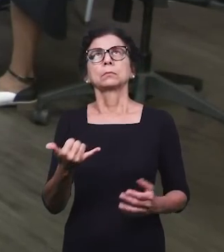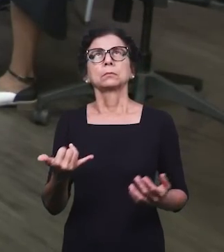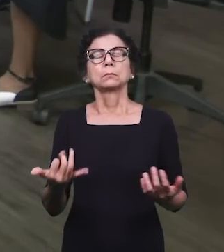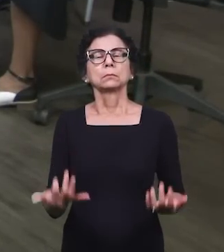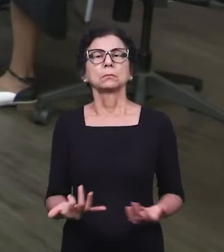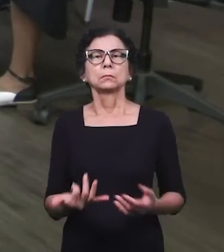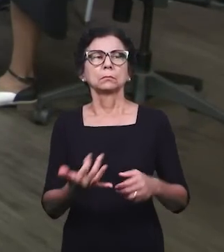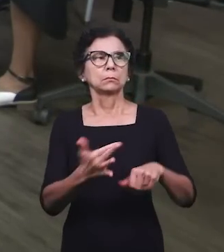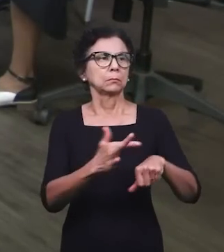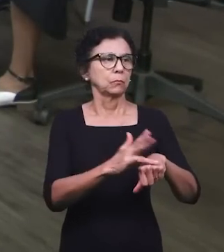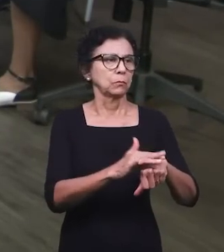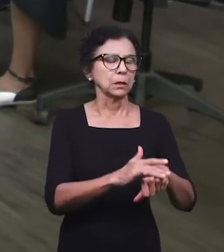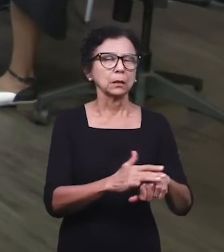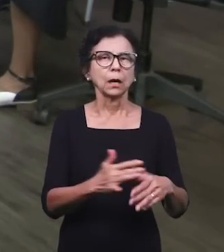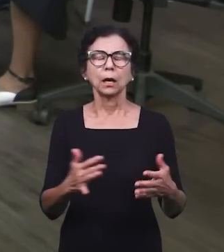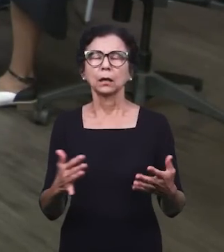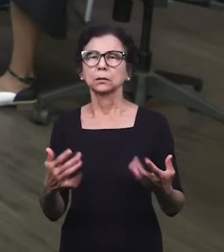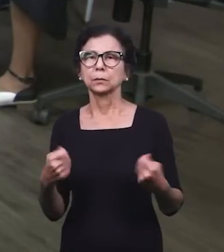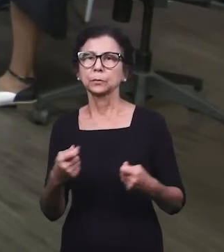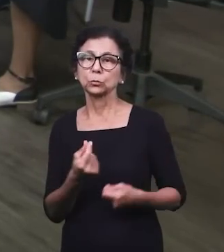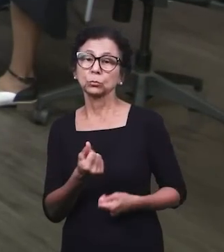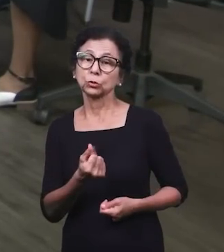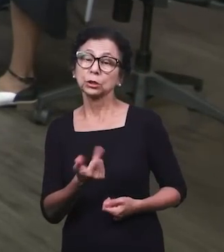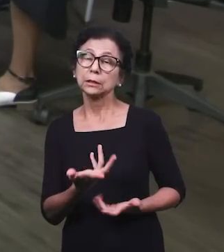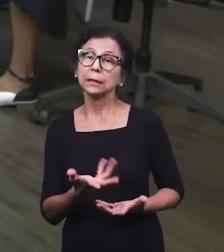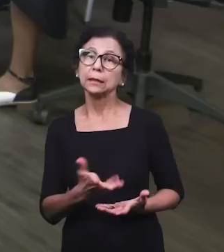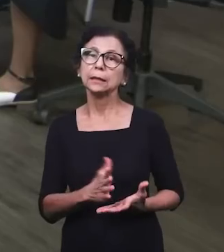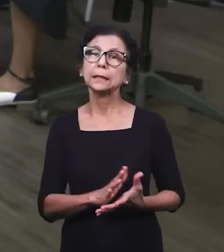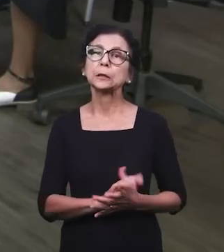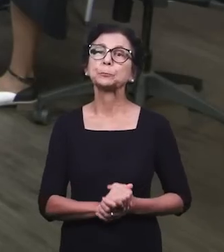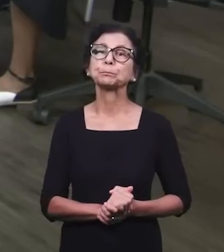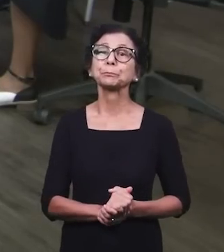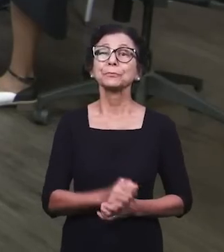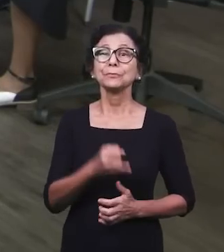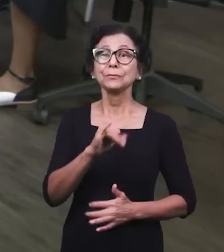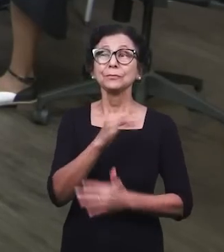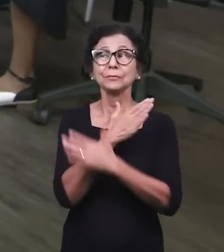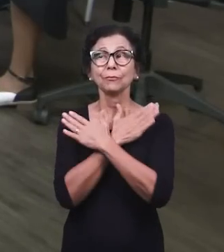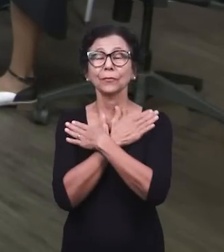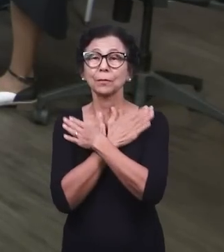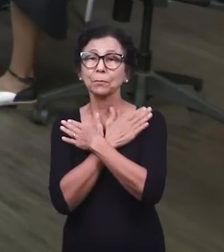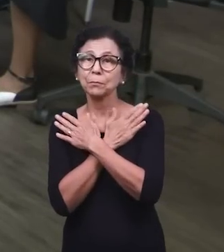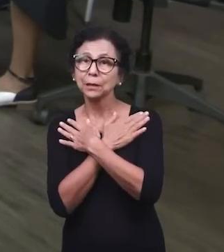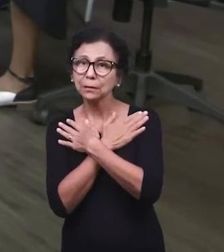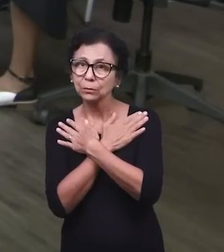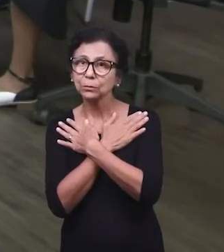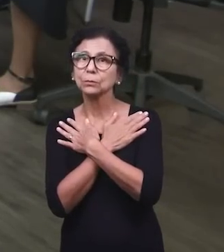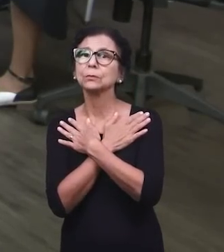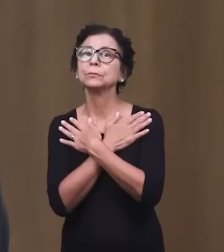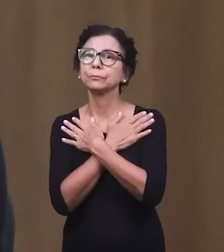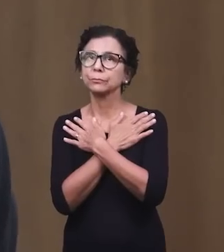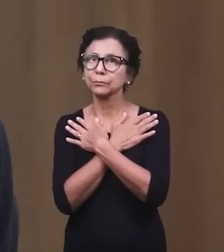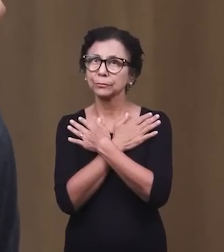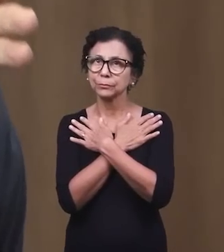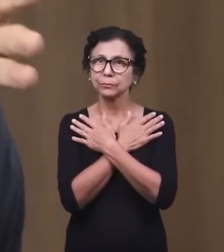uma enfermidade, você precisa gastar esse dinheiro, uma questão de desemprego, e você vai então